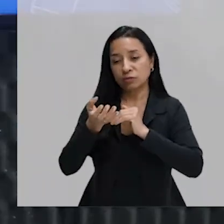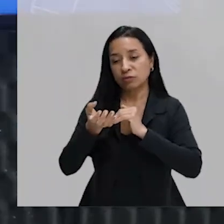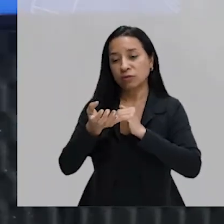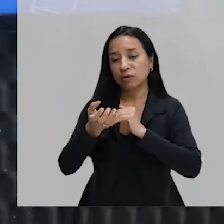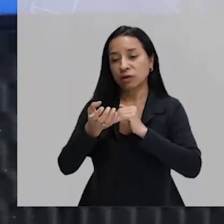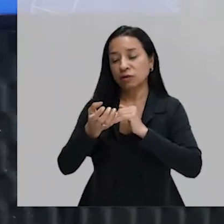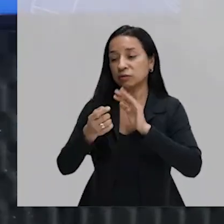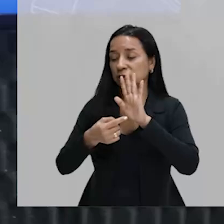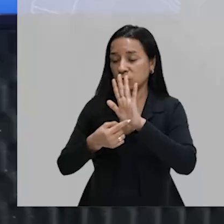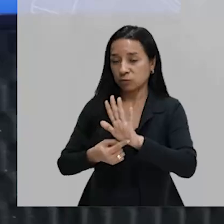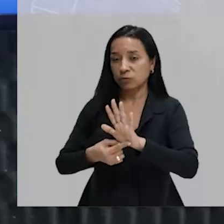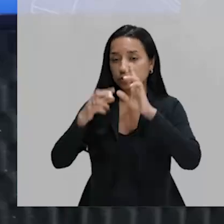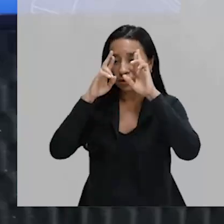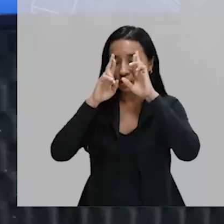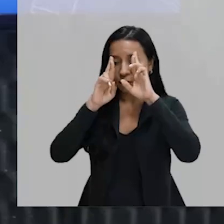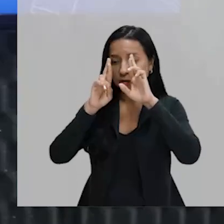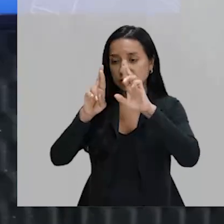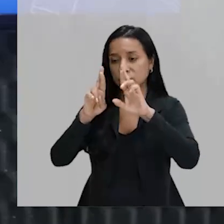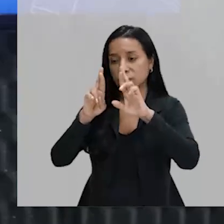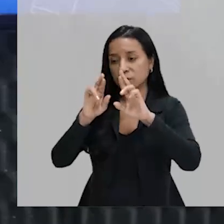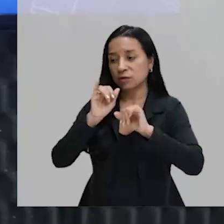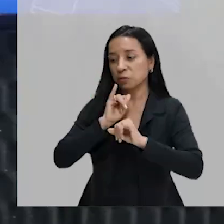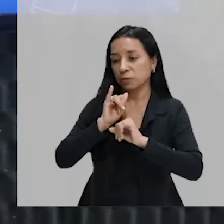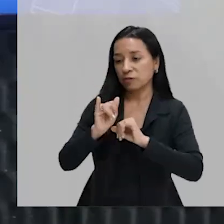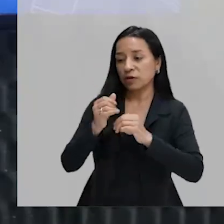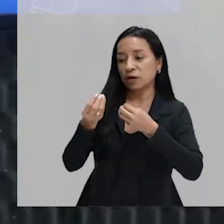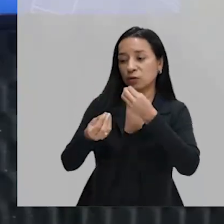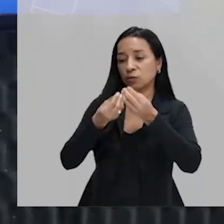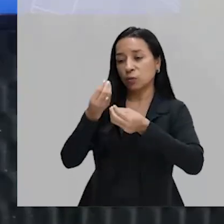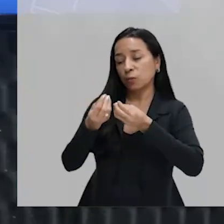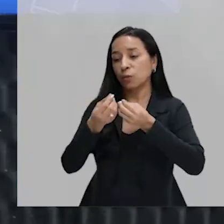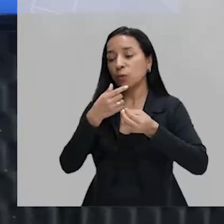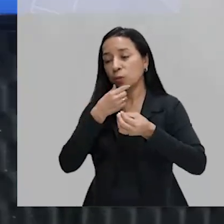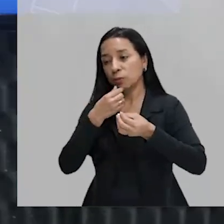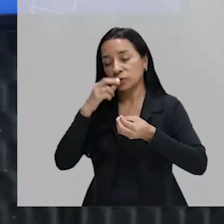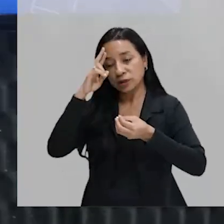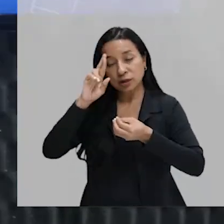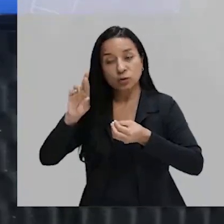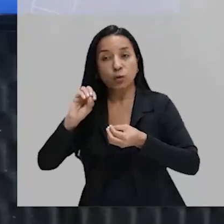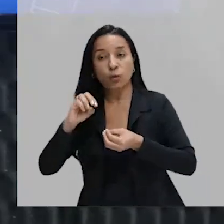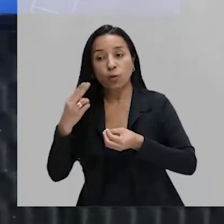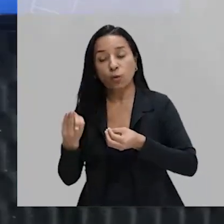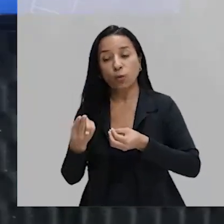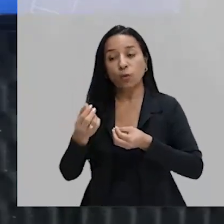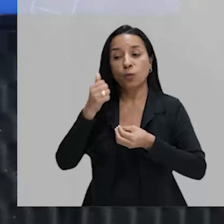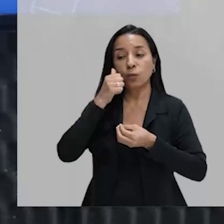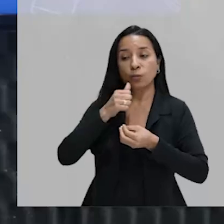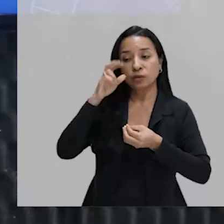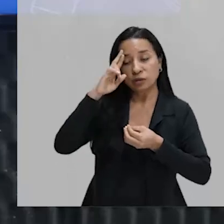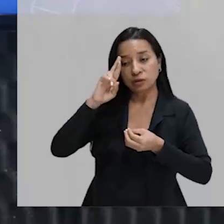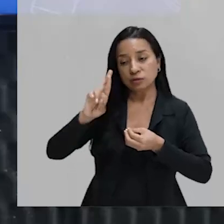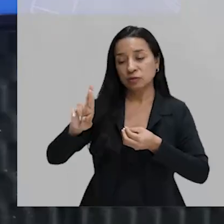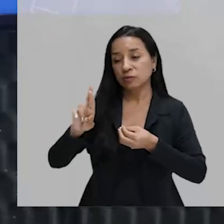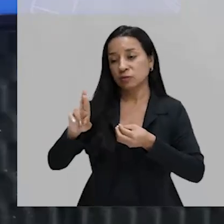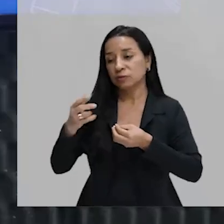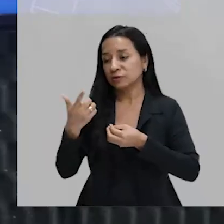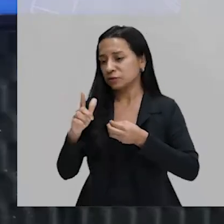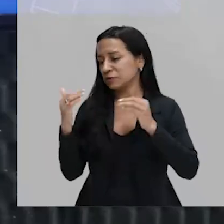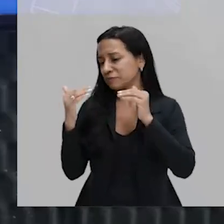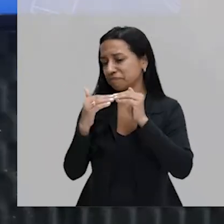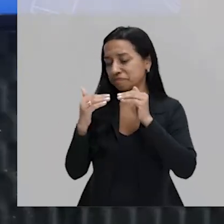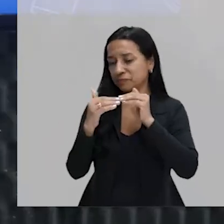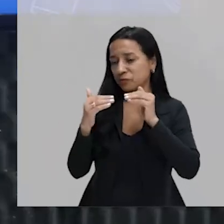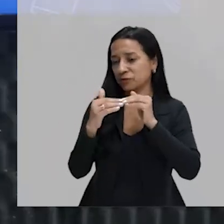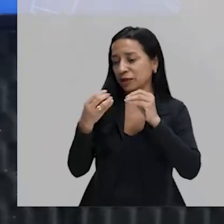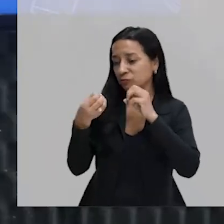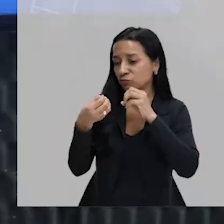respeito à pessoa e eu me dirijo a ela como senhor ou como senhora, né? Se eu não tenho tanta intimidade ou tanta proximidade com a pessoa, até isso